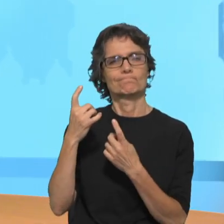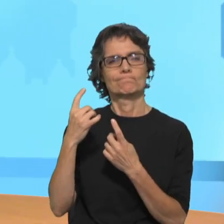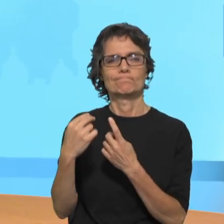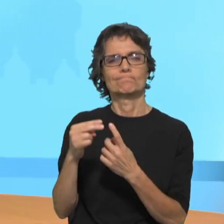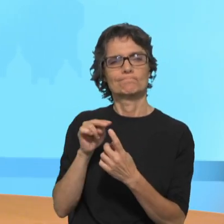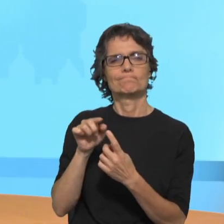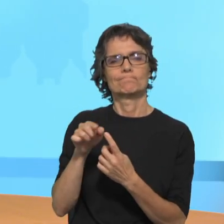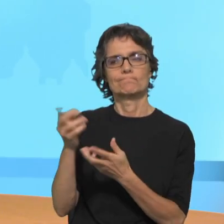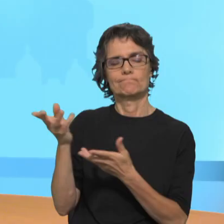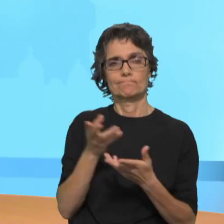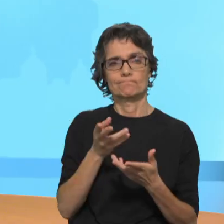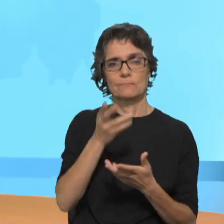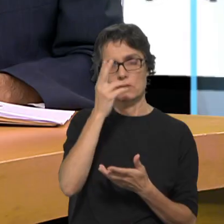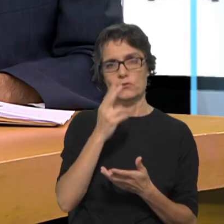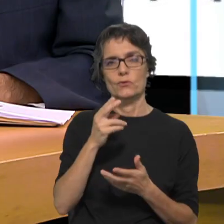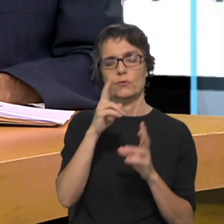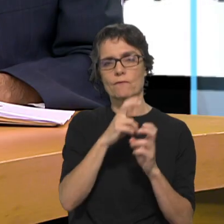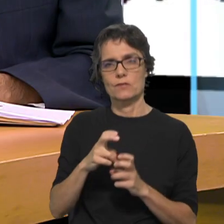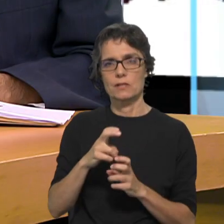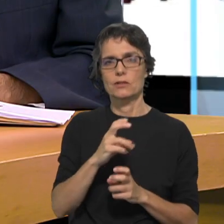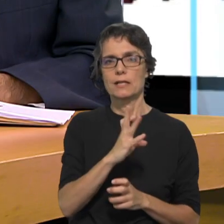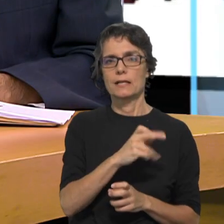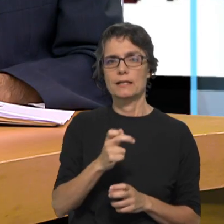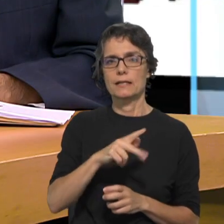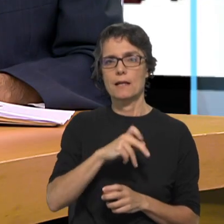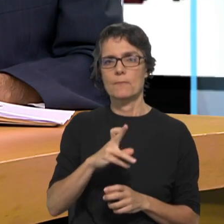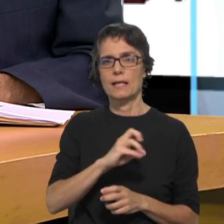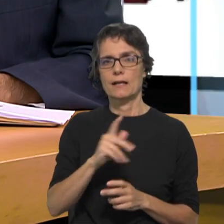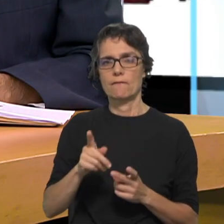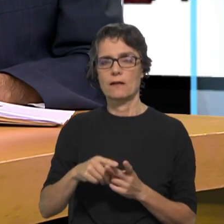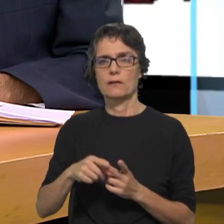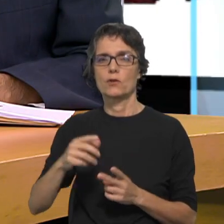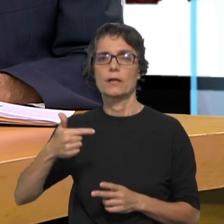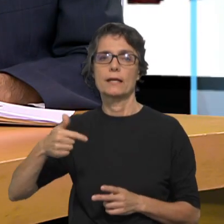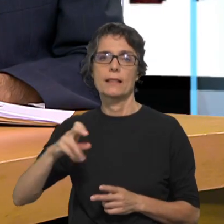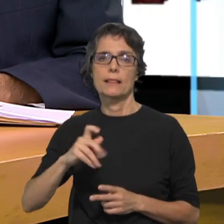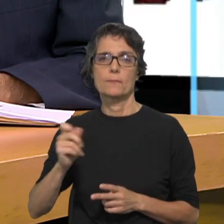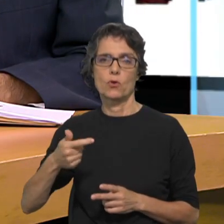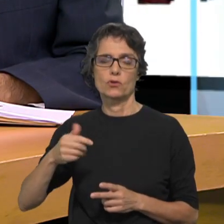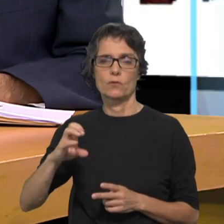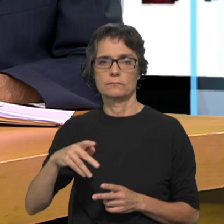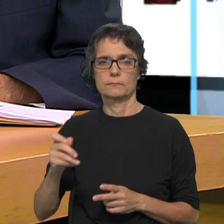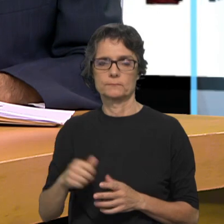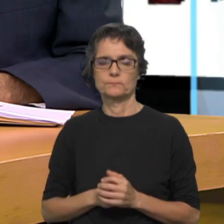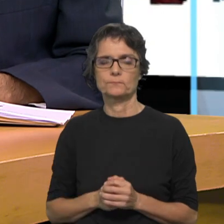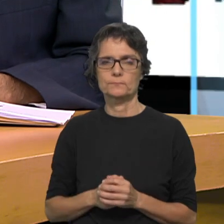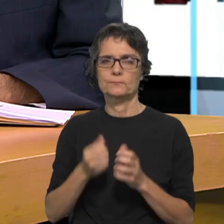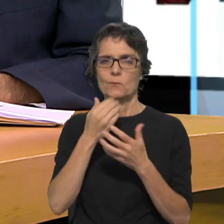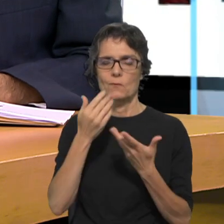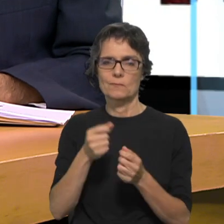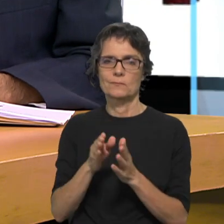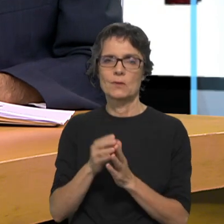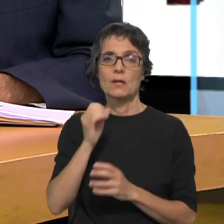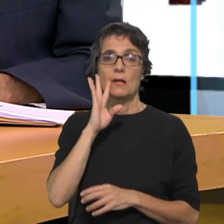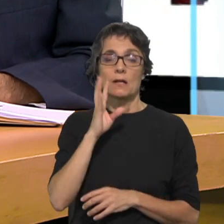a historiadora e investigadora Rita Almeida Carvalho e o investigador Timóteo Cavaco. Boa tarde, obrigado por estarem aqui no programa